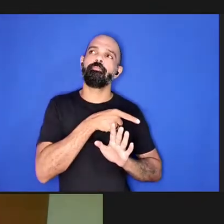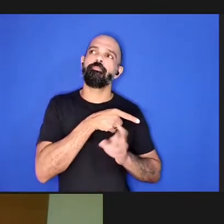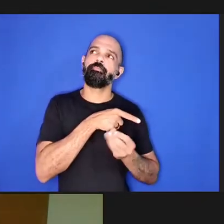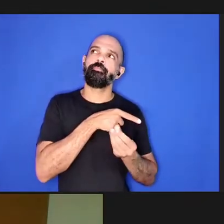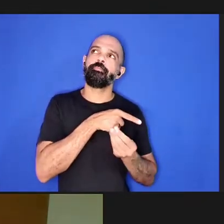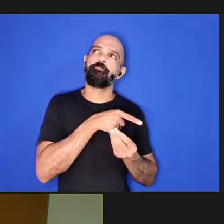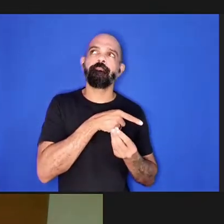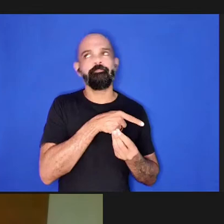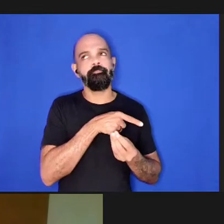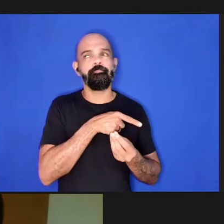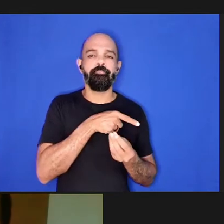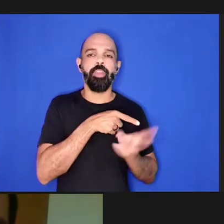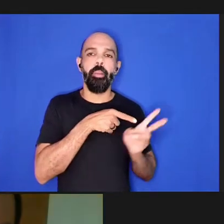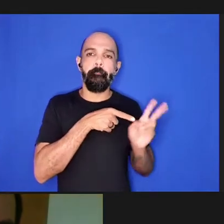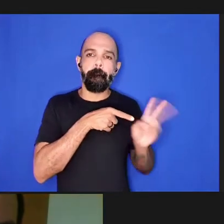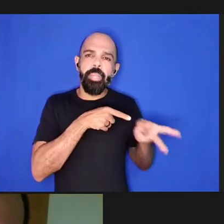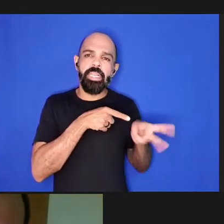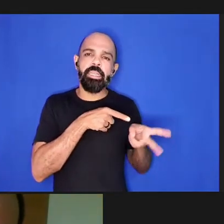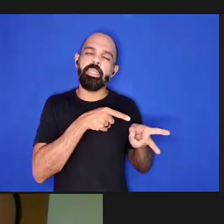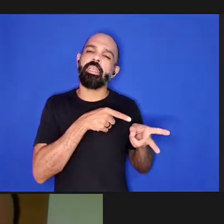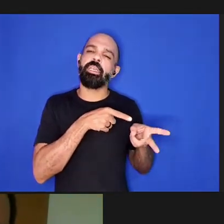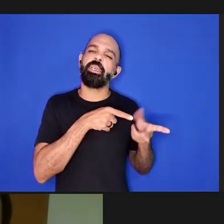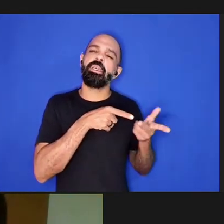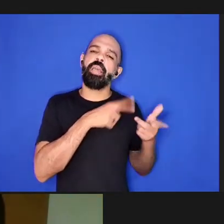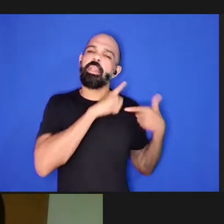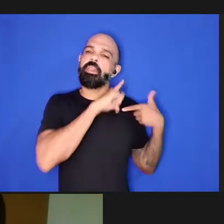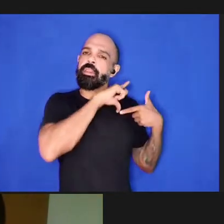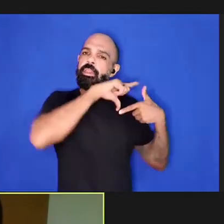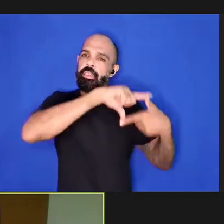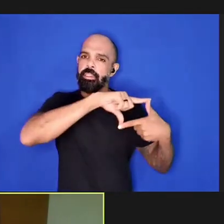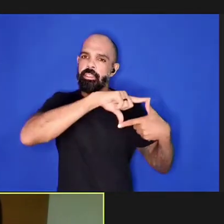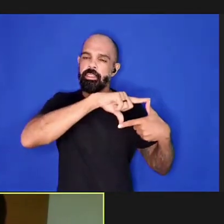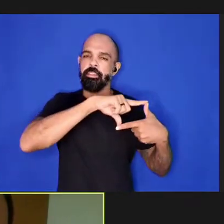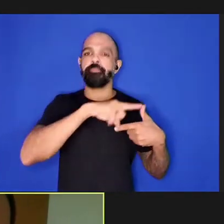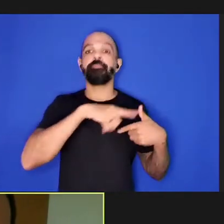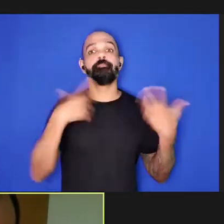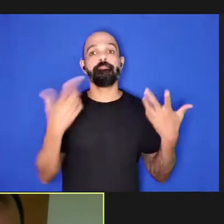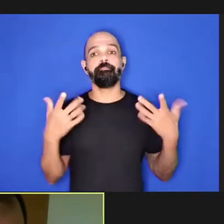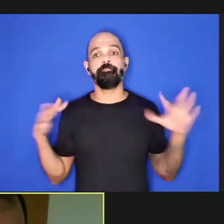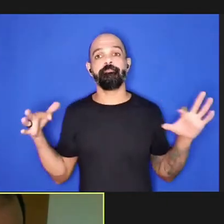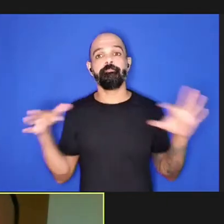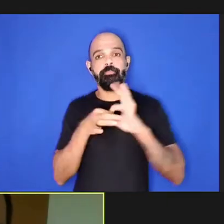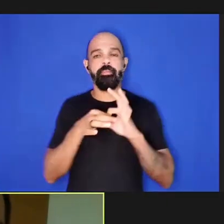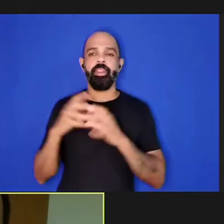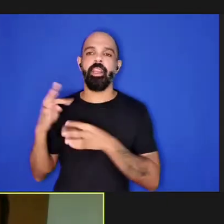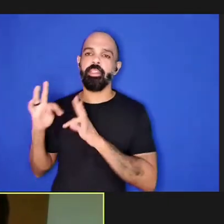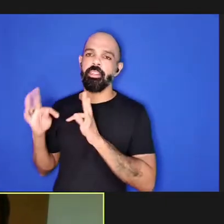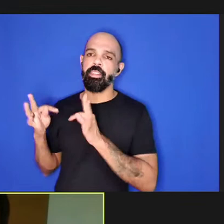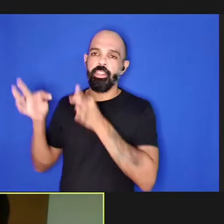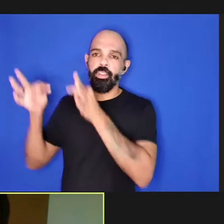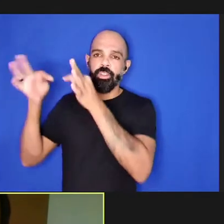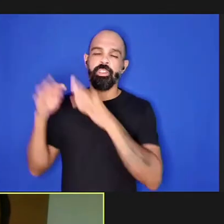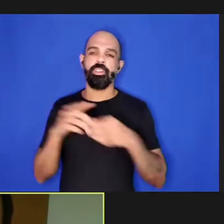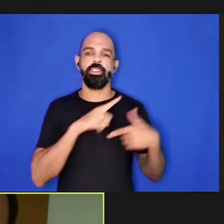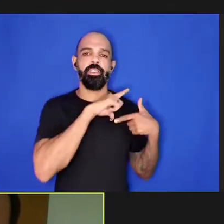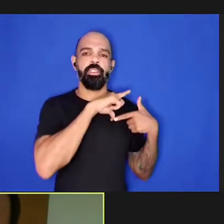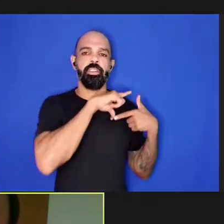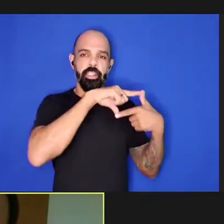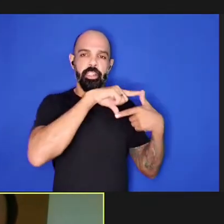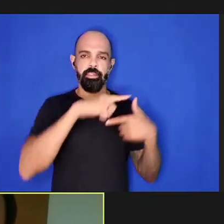nós queremos manter a tradição. Então, a tecnologia com a tradição.